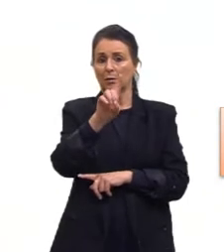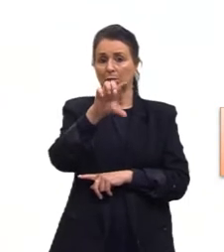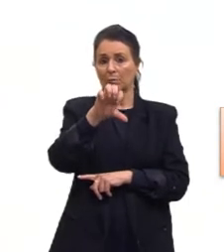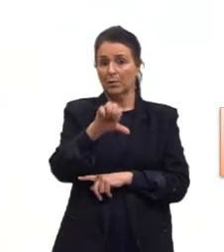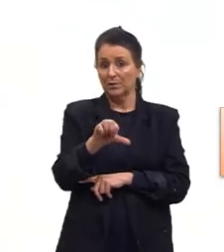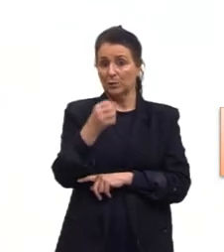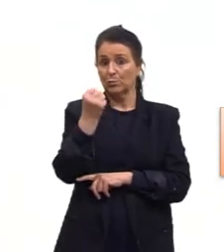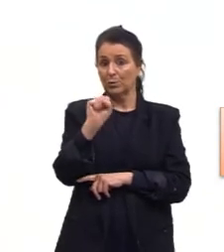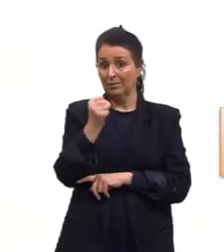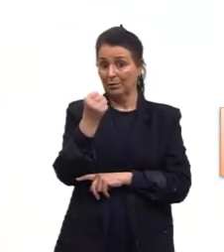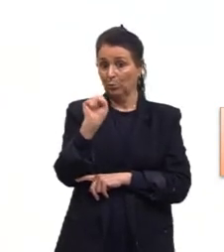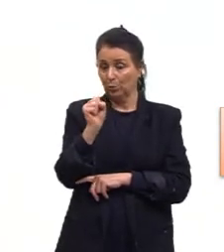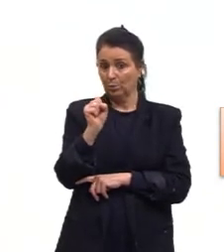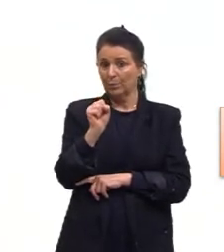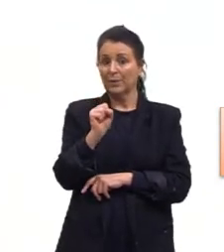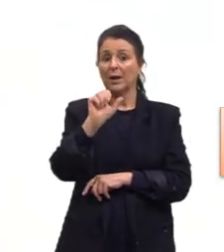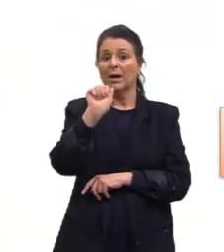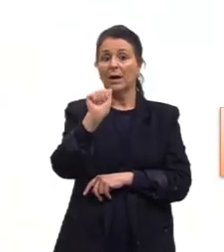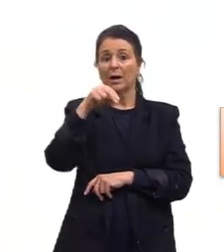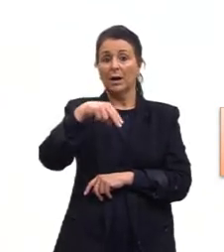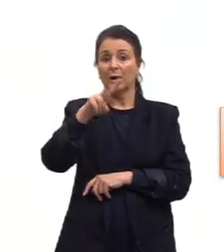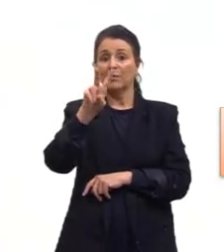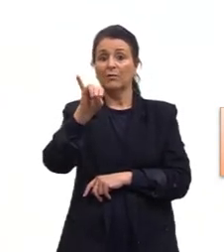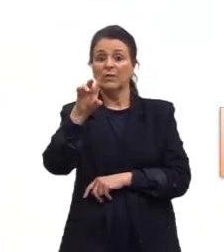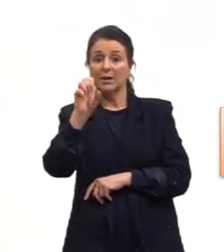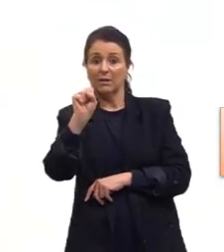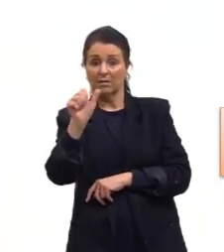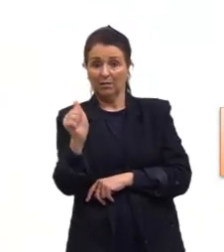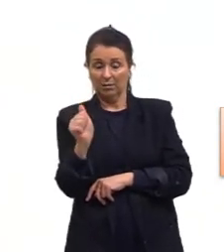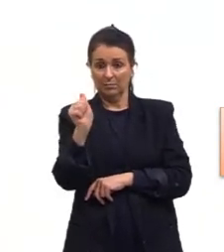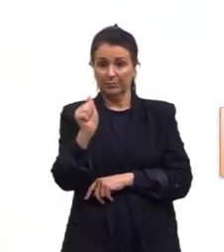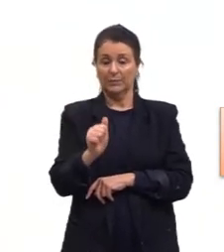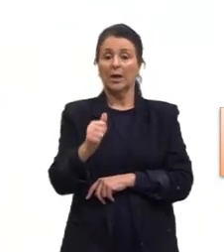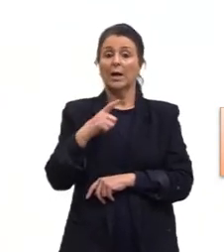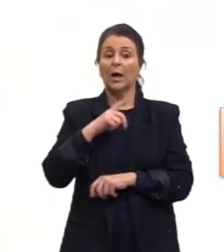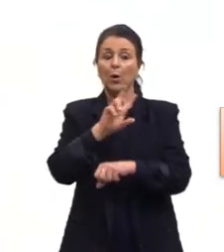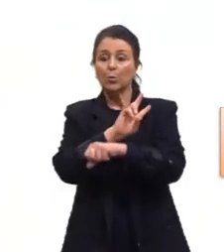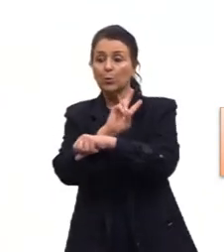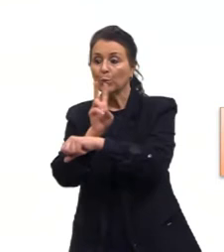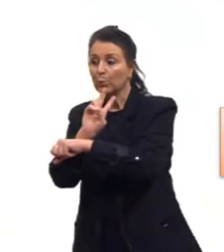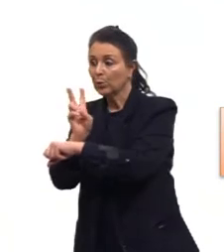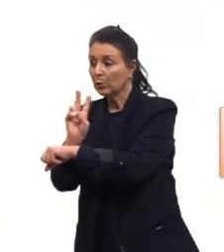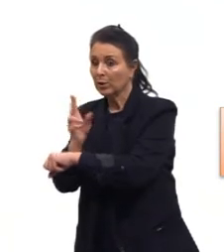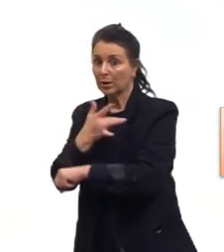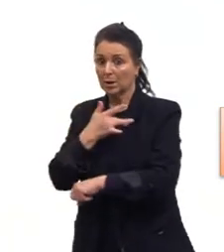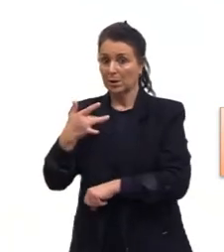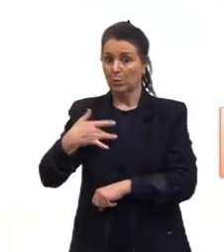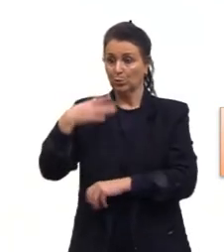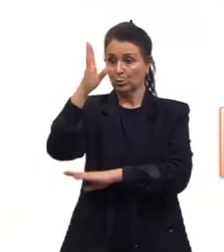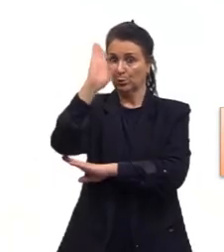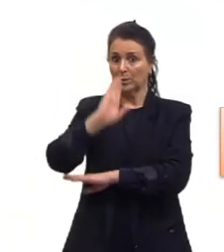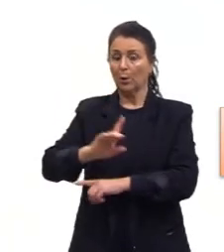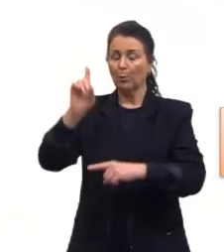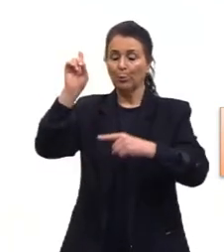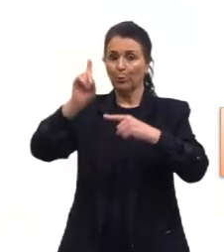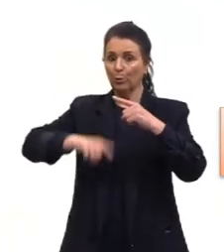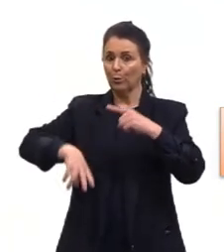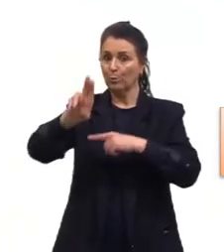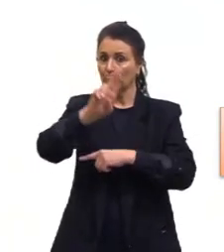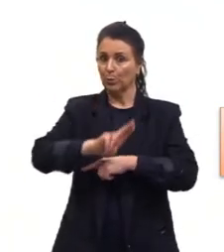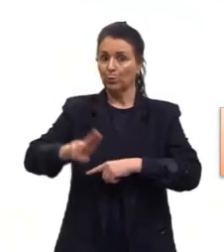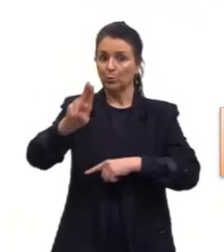1988 a Anvisa né a nossa Agência Nacional de Vigilância Sanitária proibiu a utilização